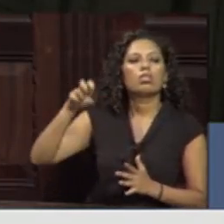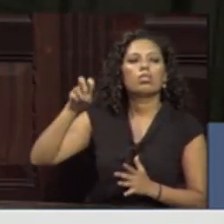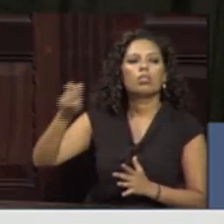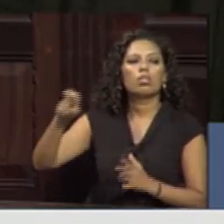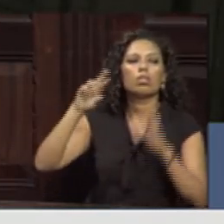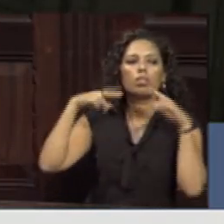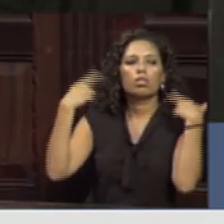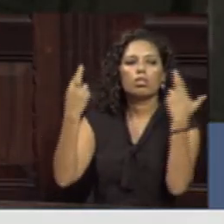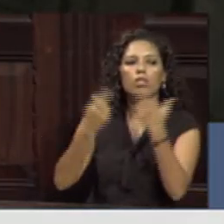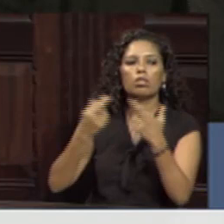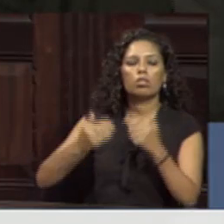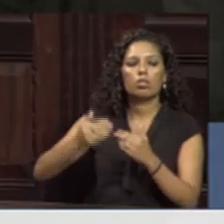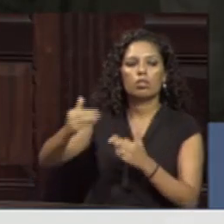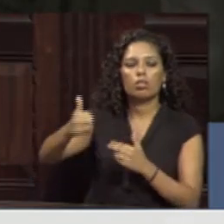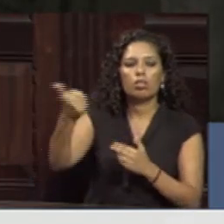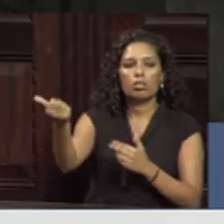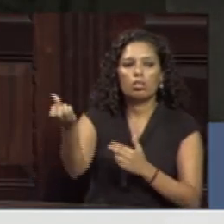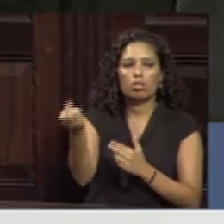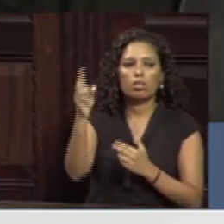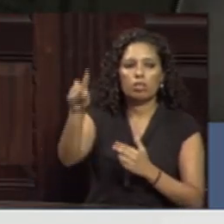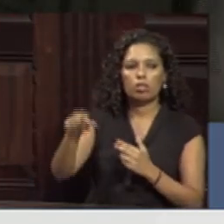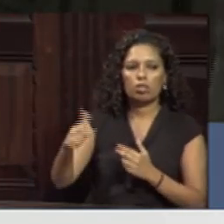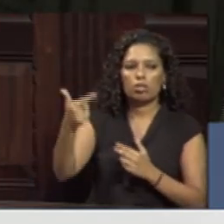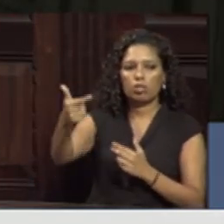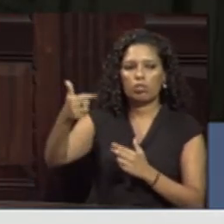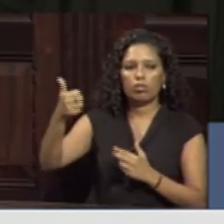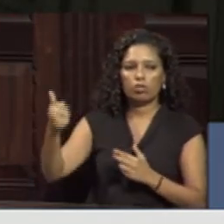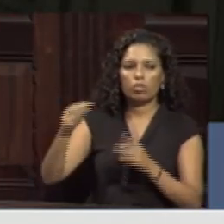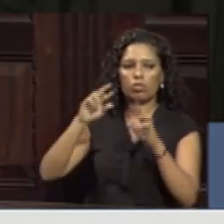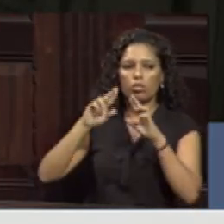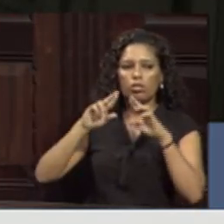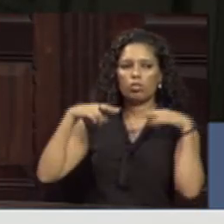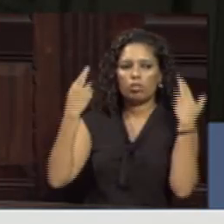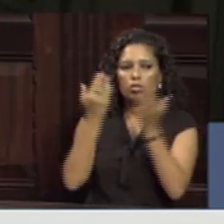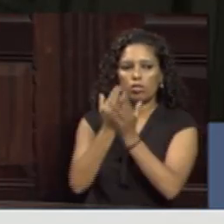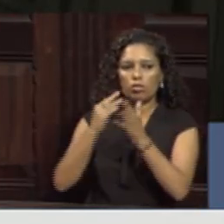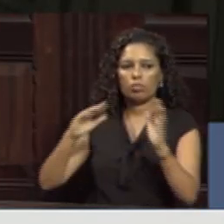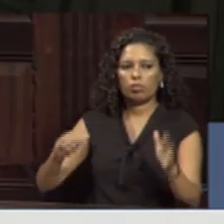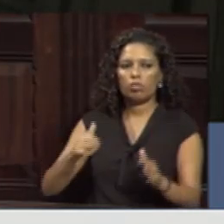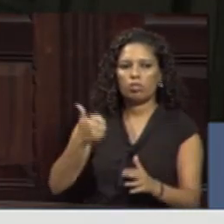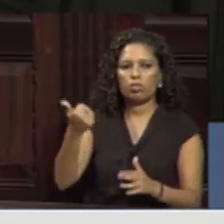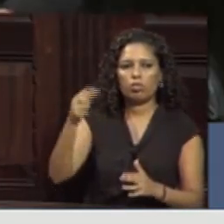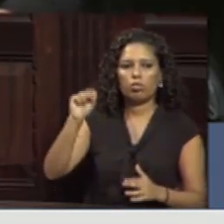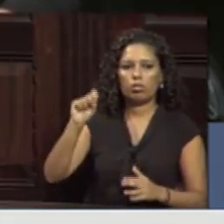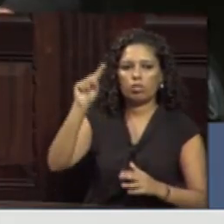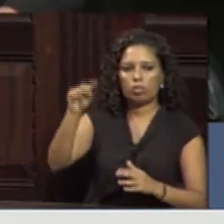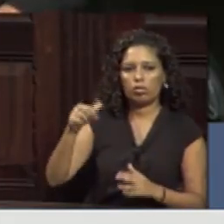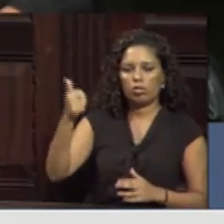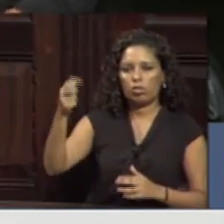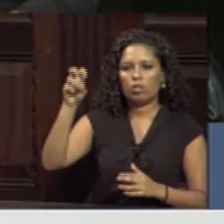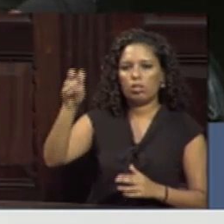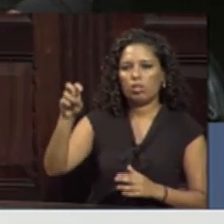16 horas e 21 minutos, encerrou-se às 18 horas e 15 minutos.